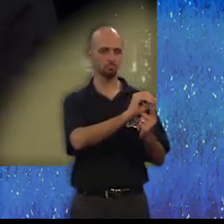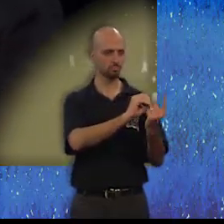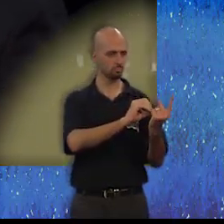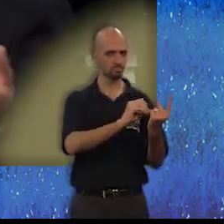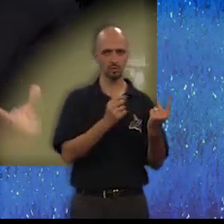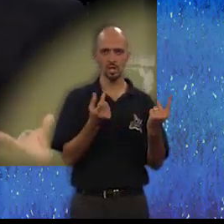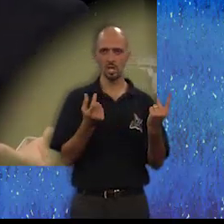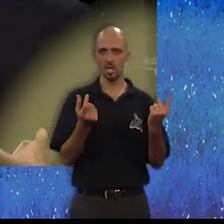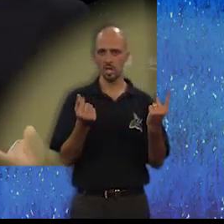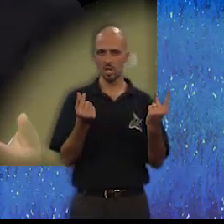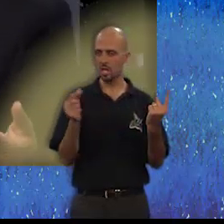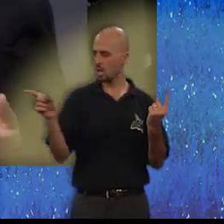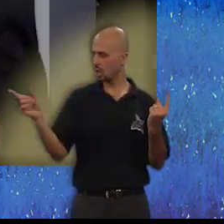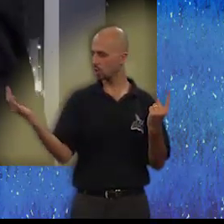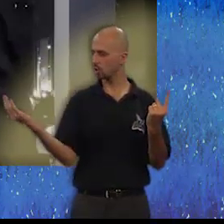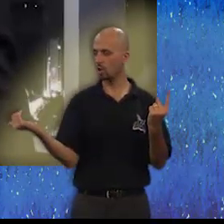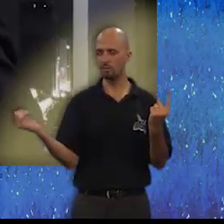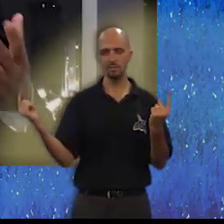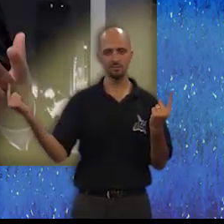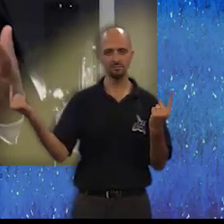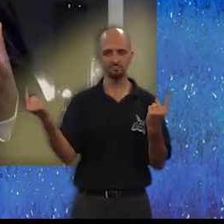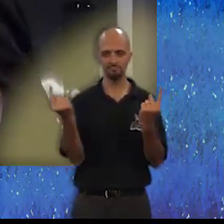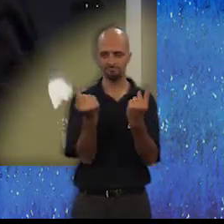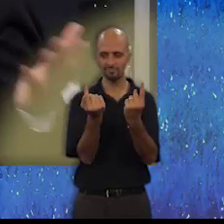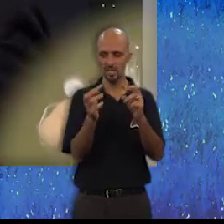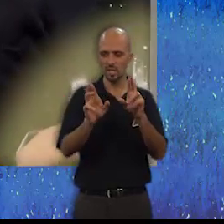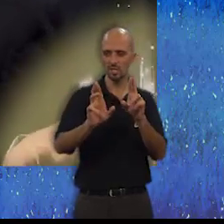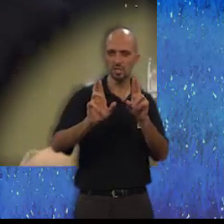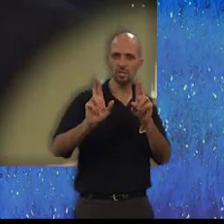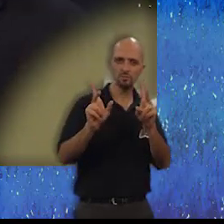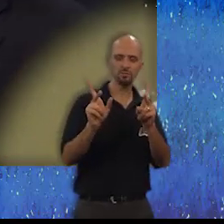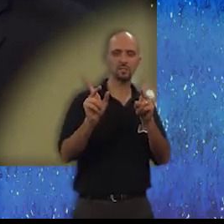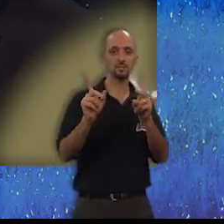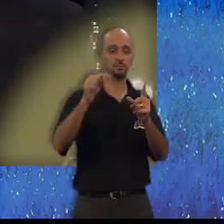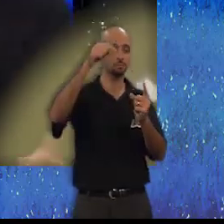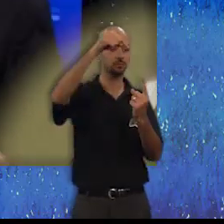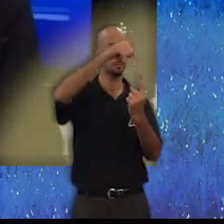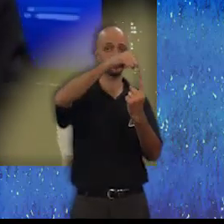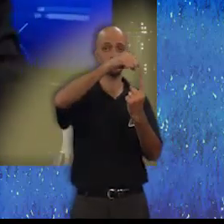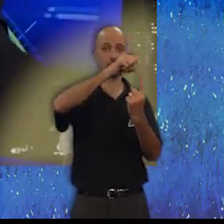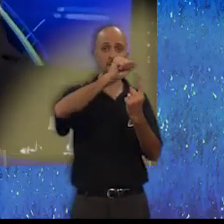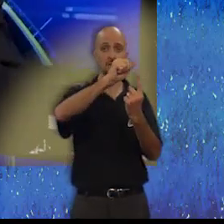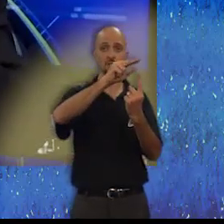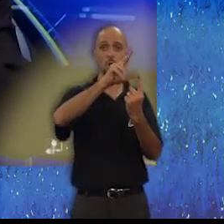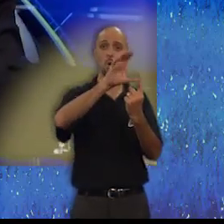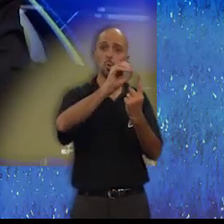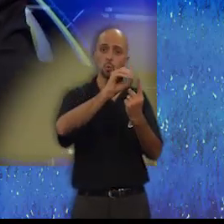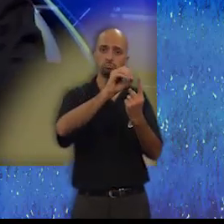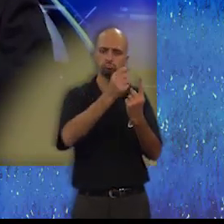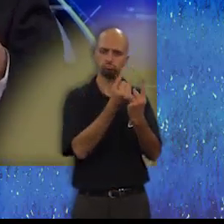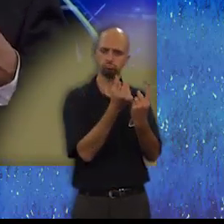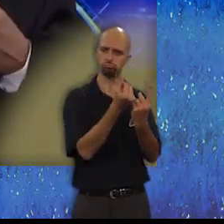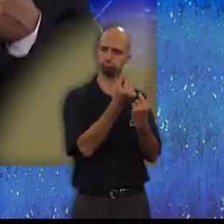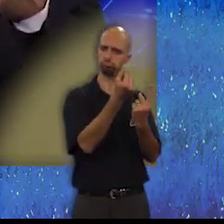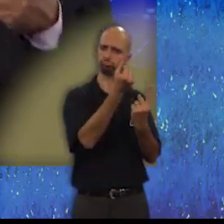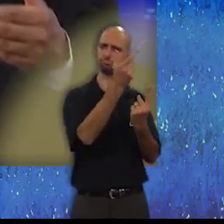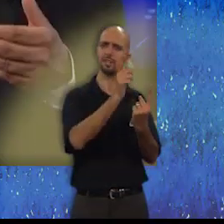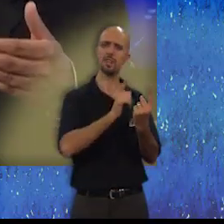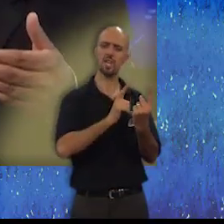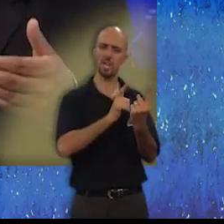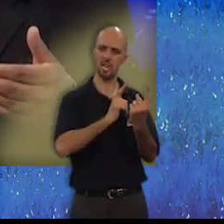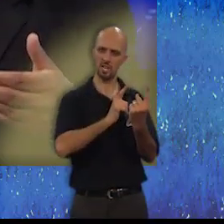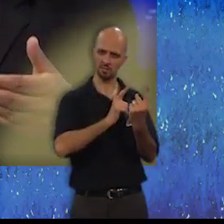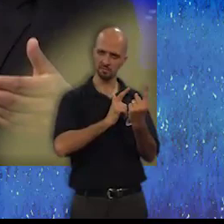um homem que tinha também suas riquezas e que tinha sua cultura e sua influência. Estou falando de um advogado, estou falando de uma